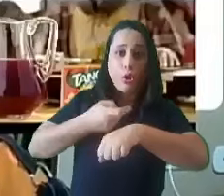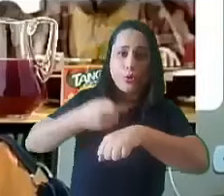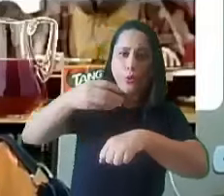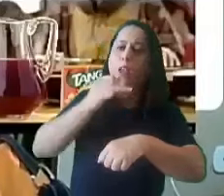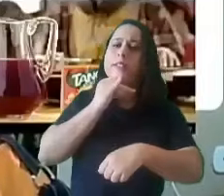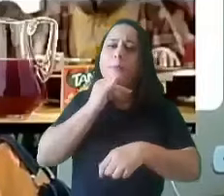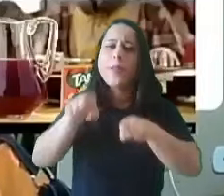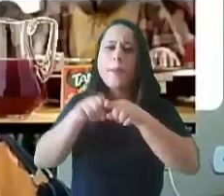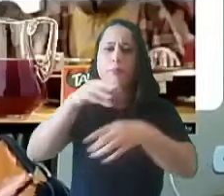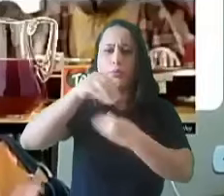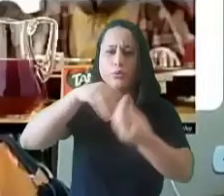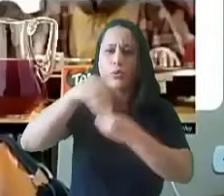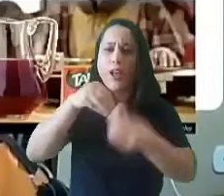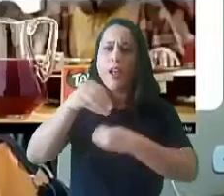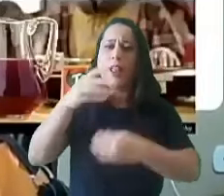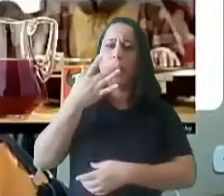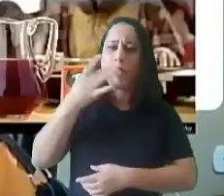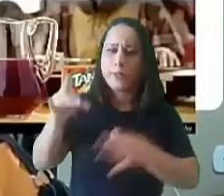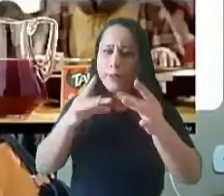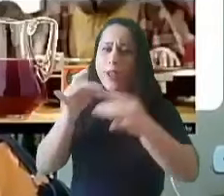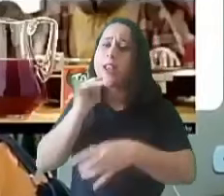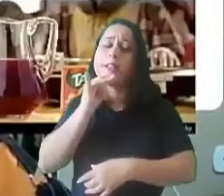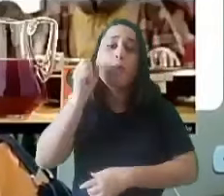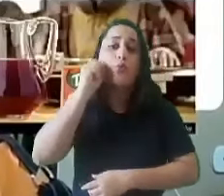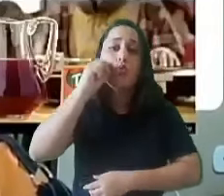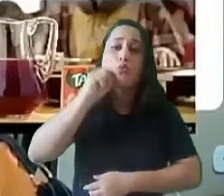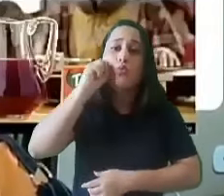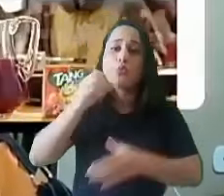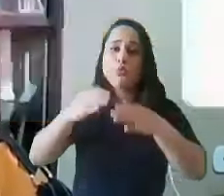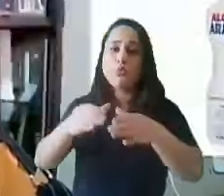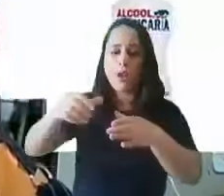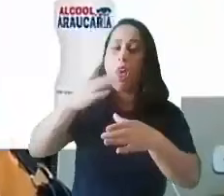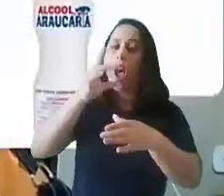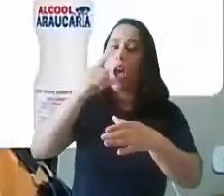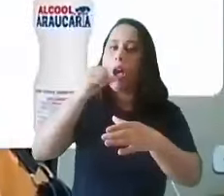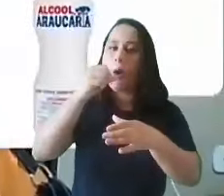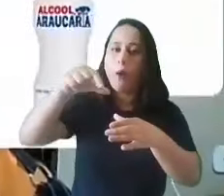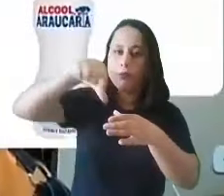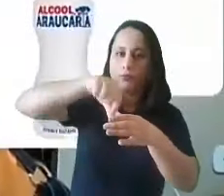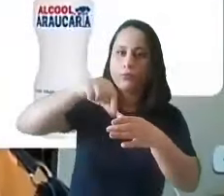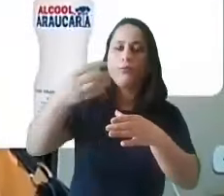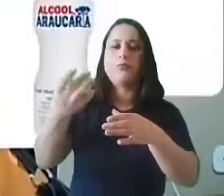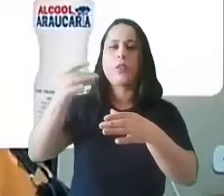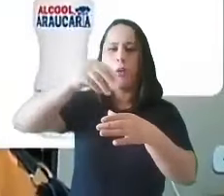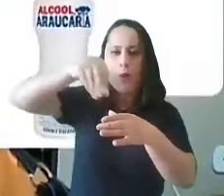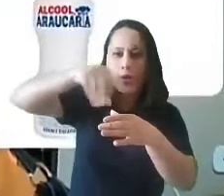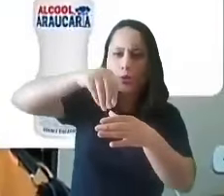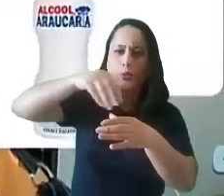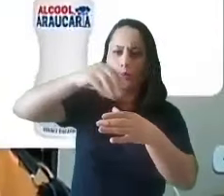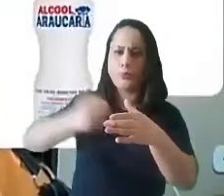gente tem um pó, um suco em pó, por exemplo, dissolvido em água. Nós temos a